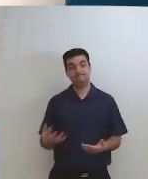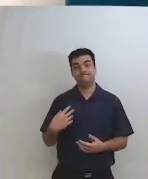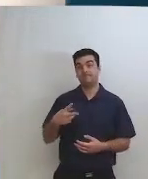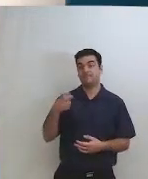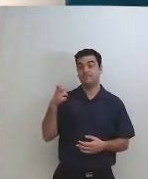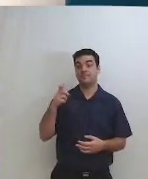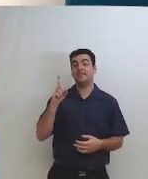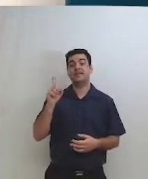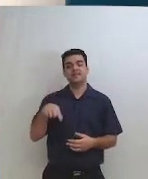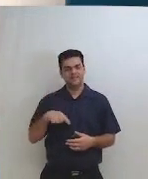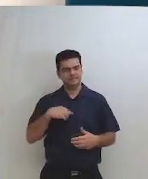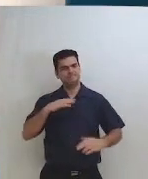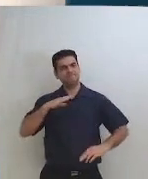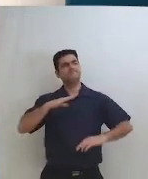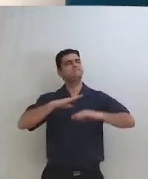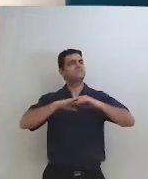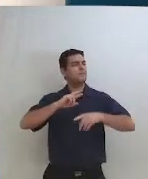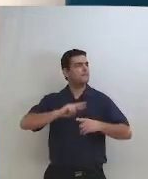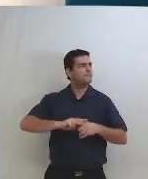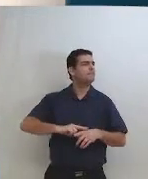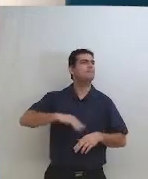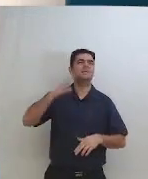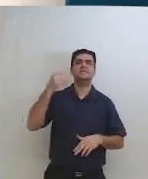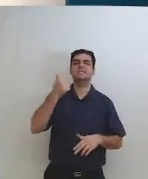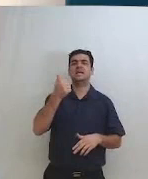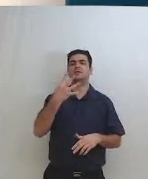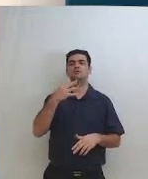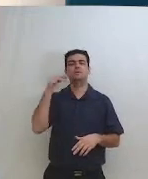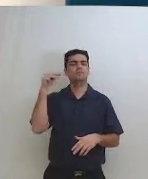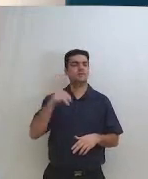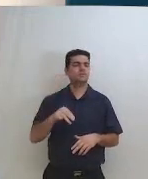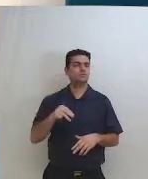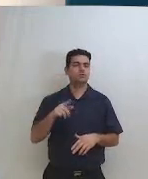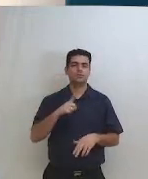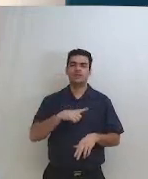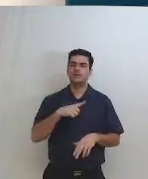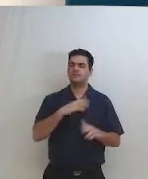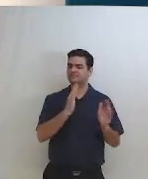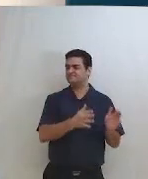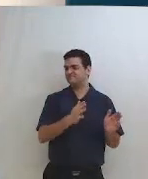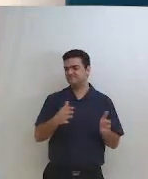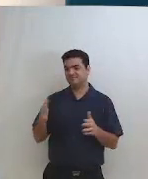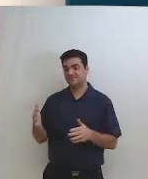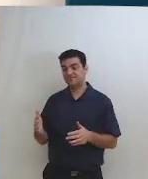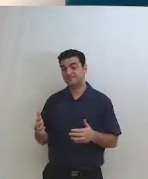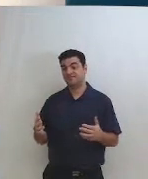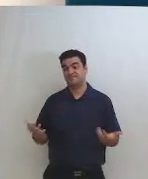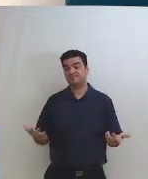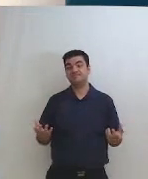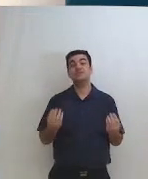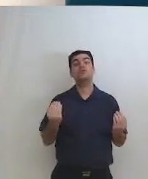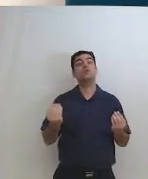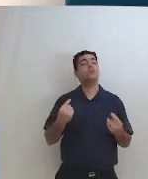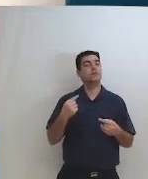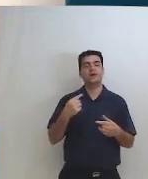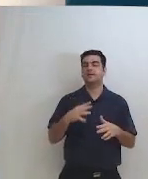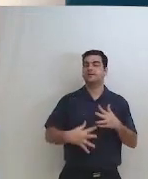de mais de 14 minutos, o que retira a integralidade da prova.